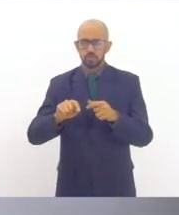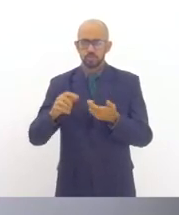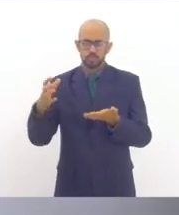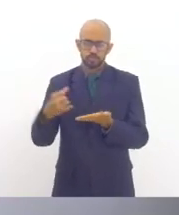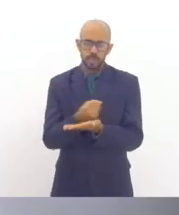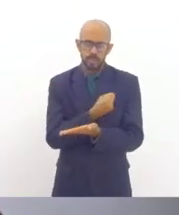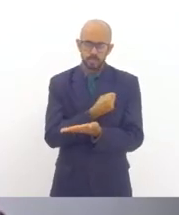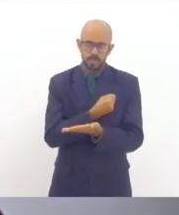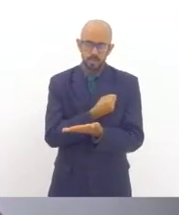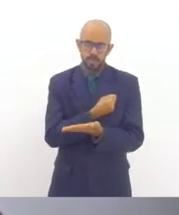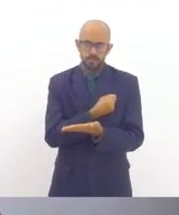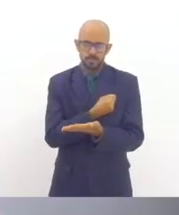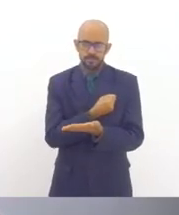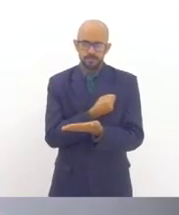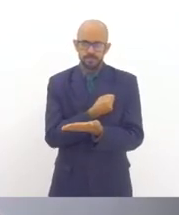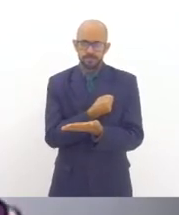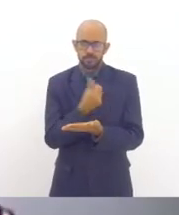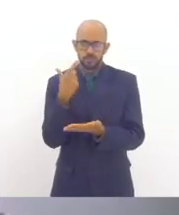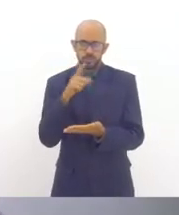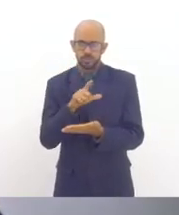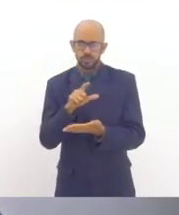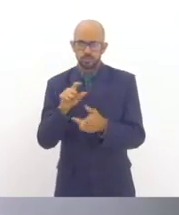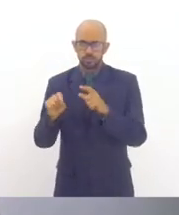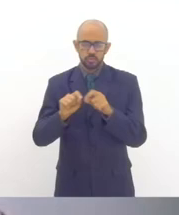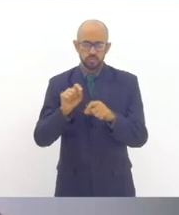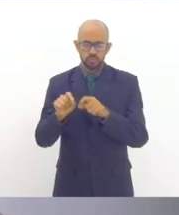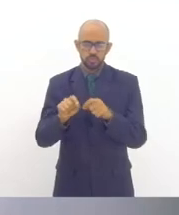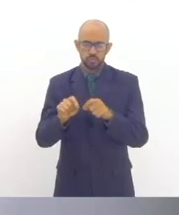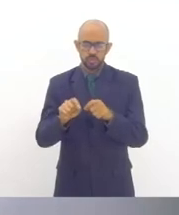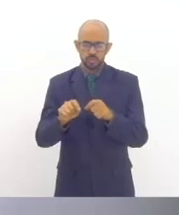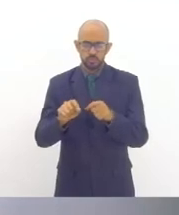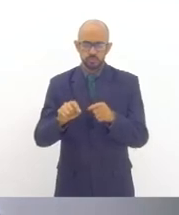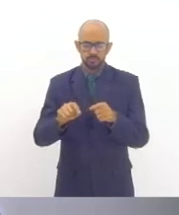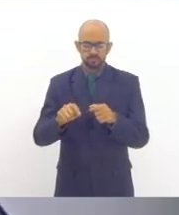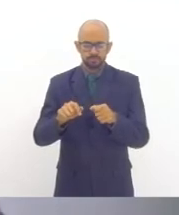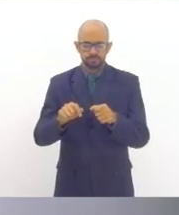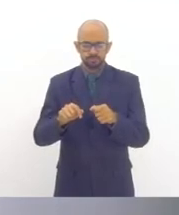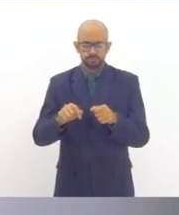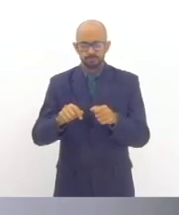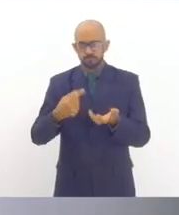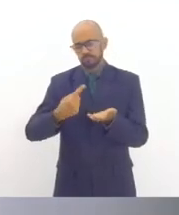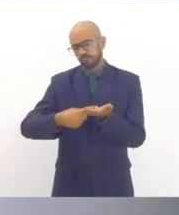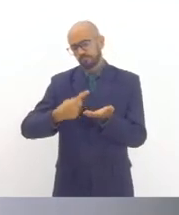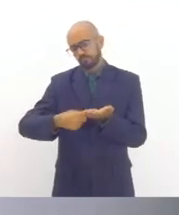resgatar, né, ou conseguiu conciliar o que nós